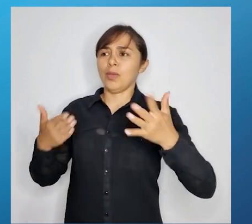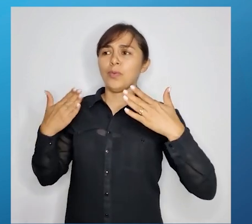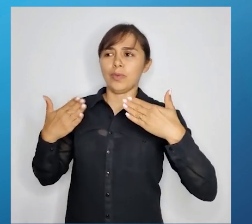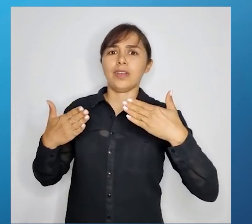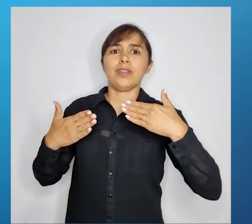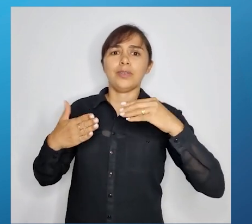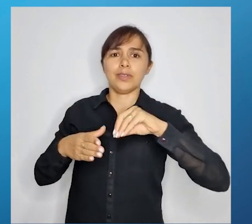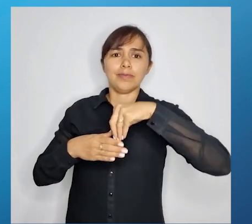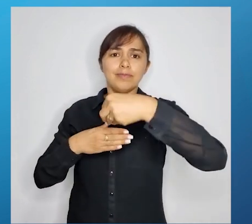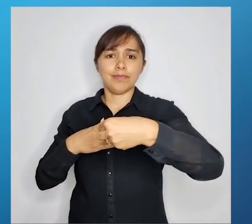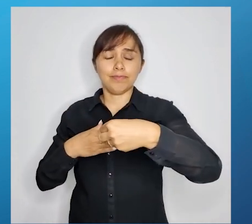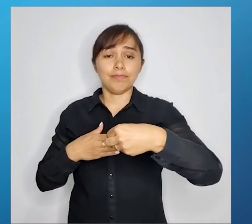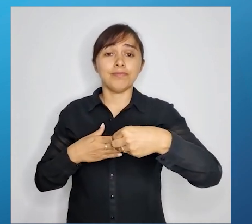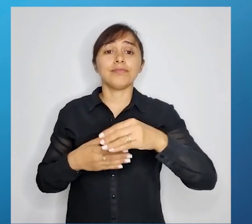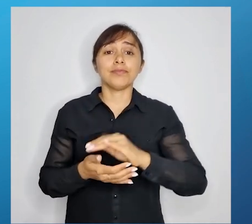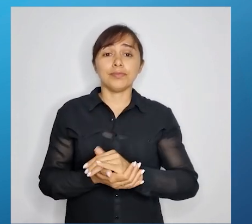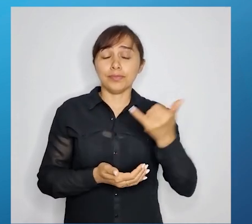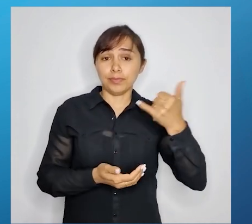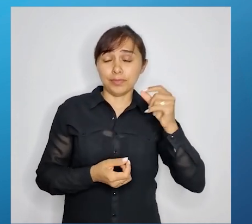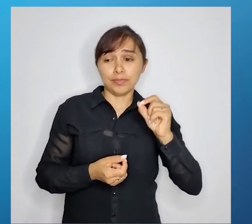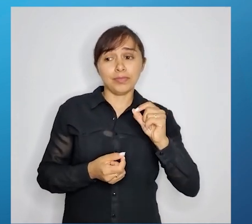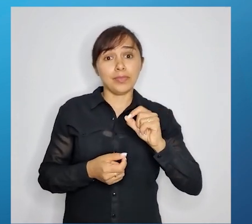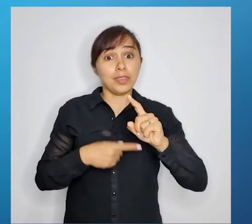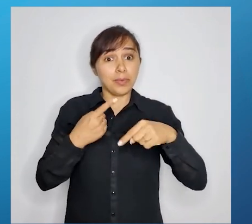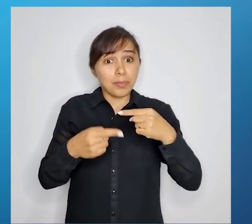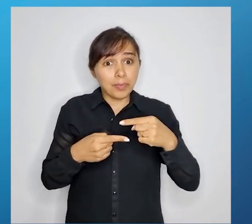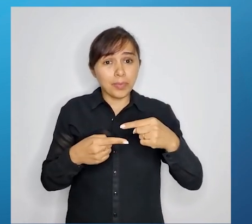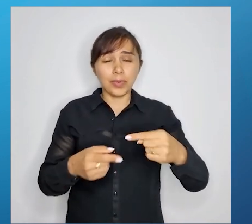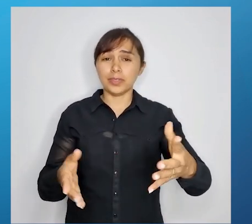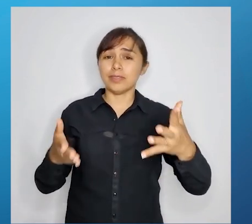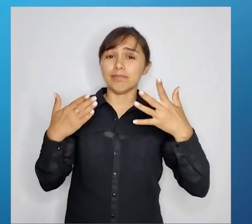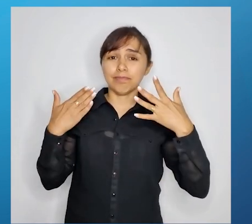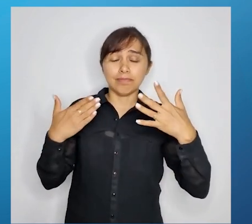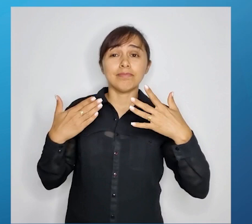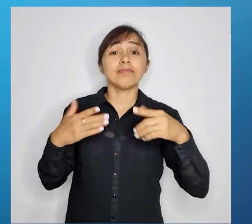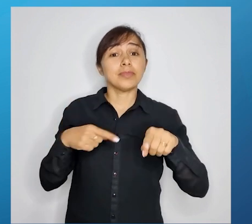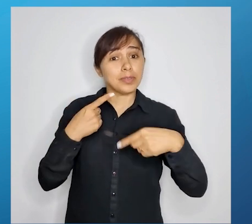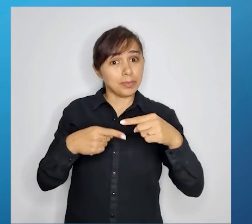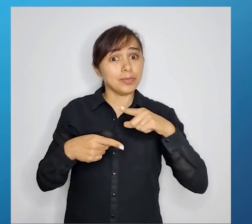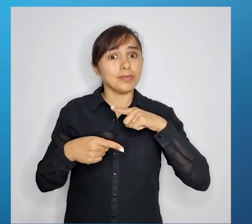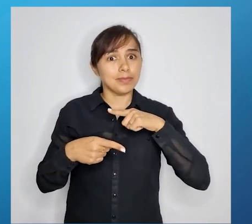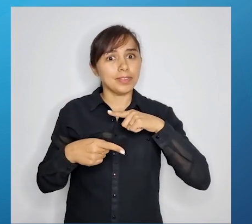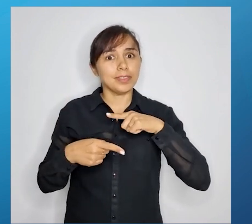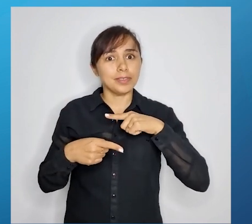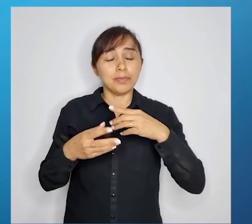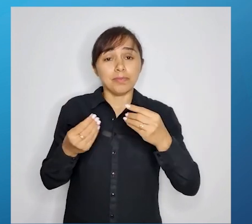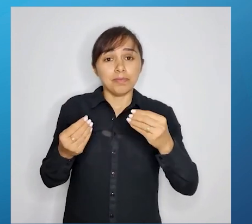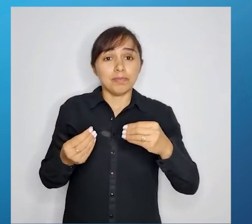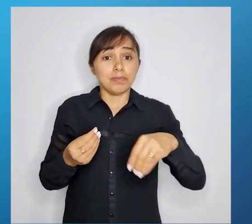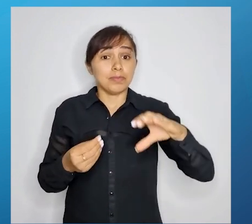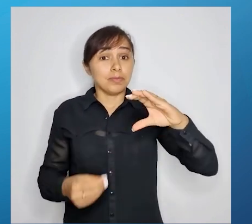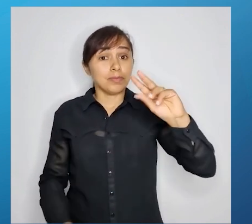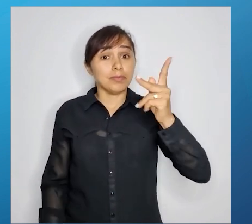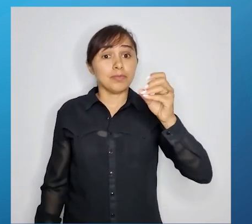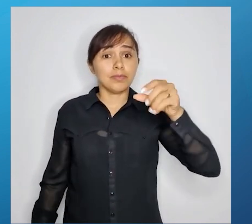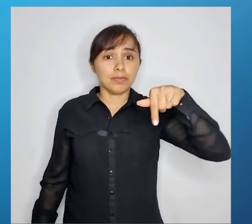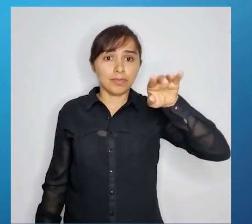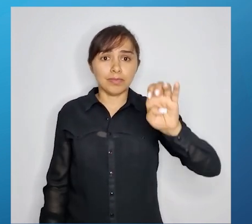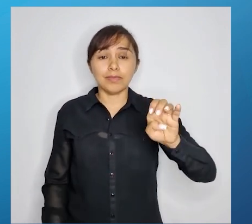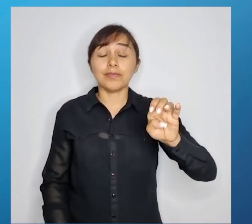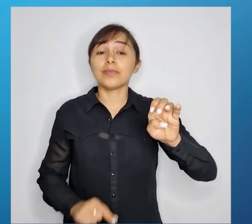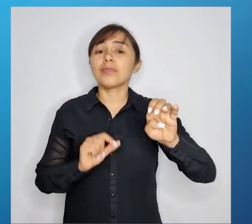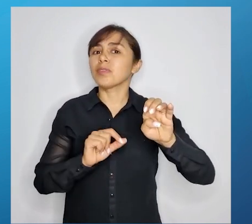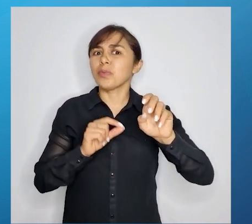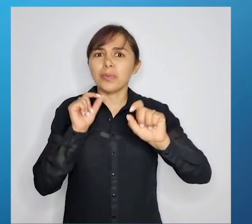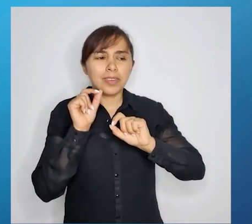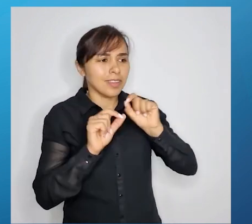fora. Ouvi dizer que depois dessa onda de calor, vamos ter uma grande onda de choque. Choque? Quando chegar a